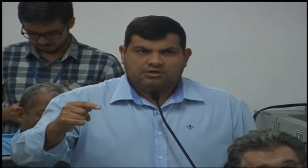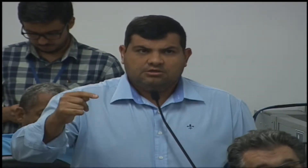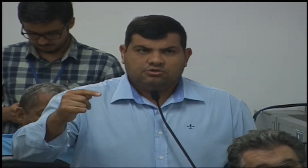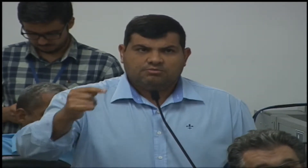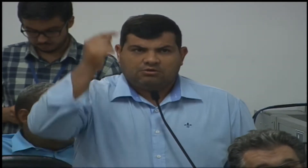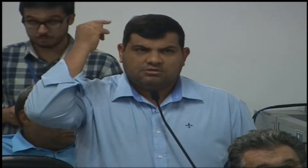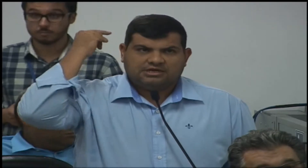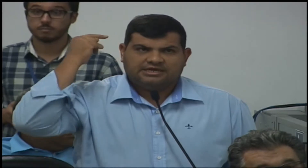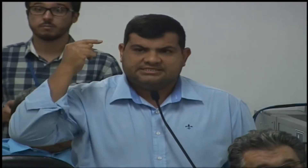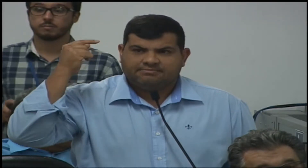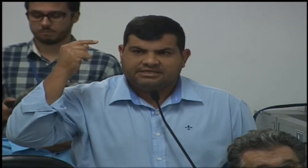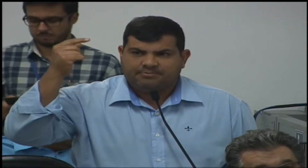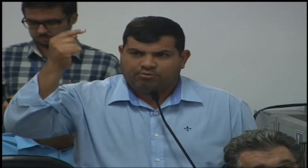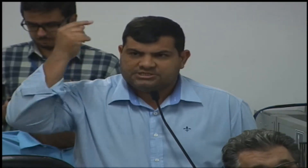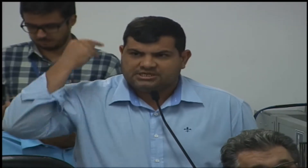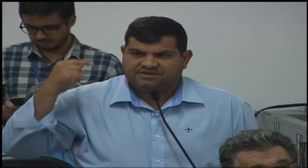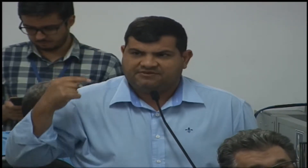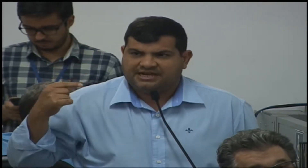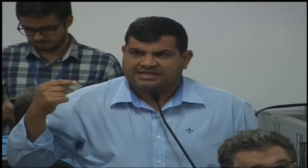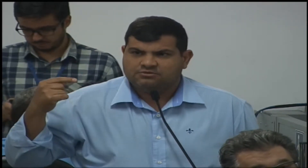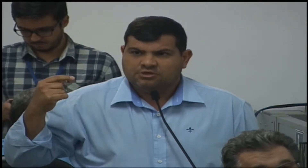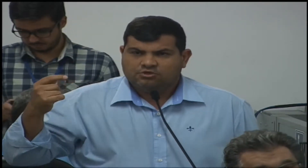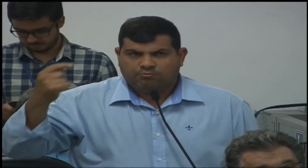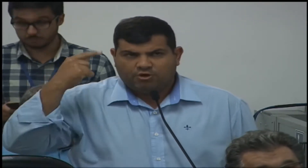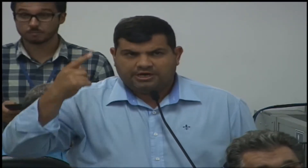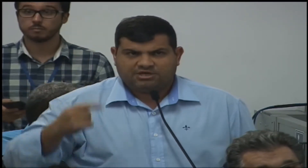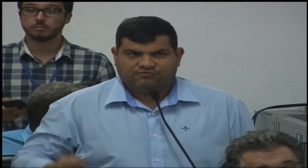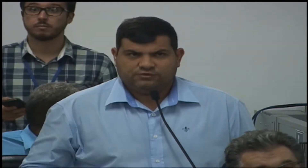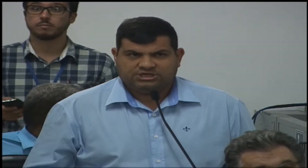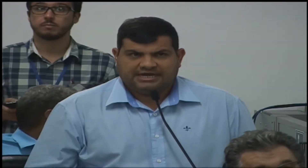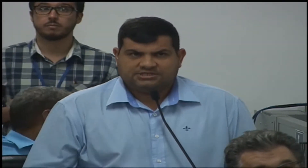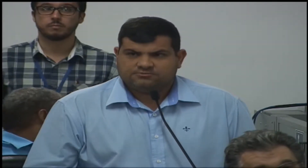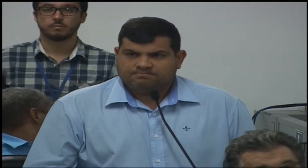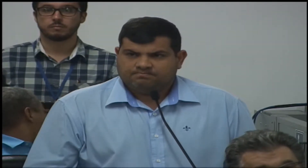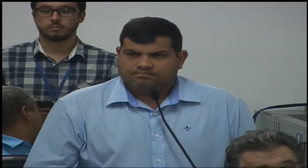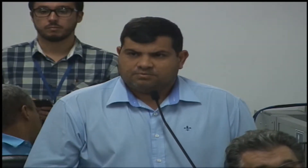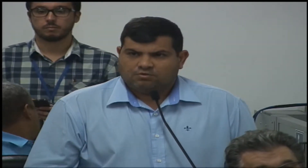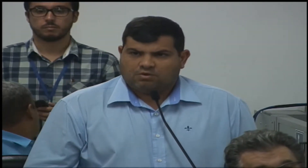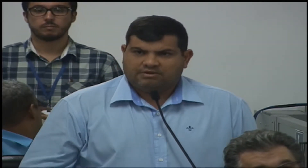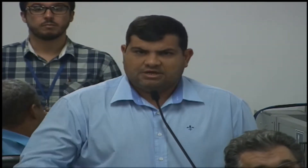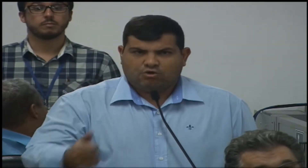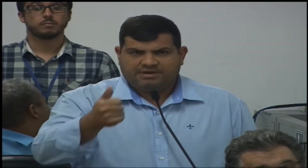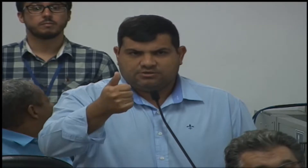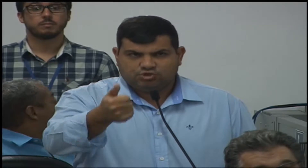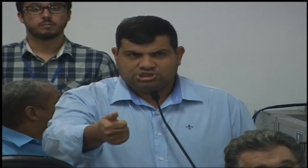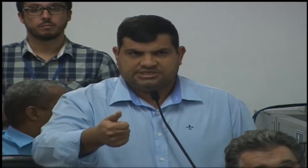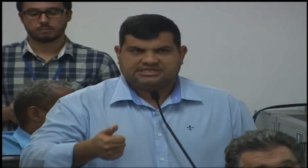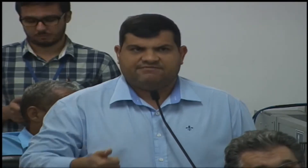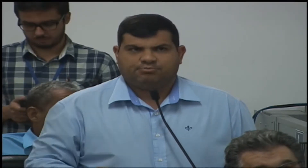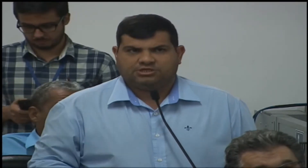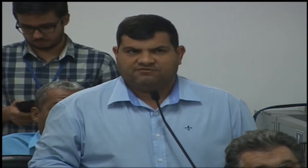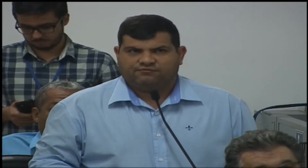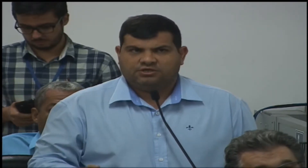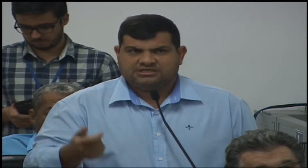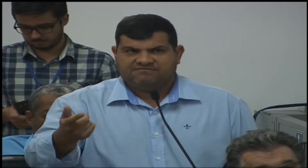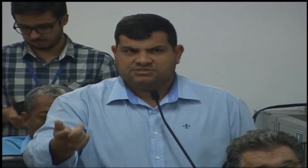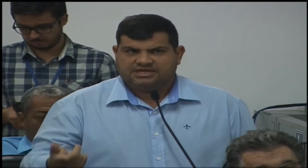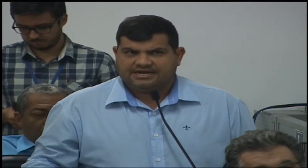meu pai, que o homem não é obrigado a prometer. Mas depois que promete, mas nem que ele soe sangue, ele é obrigado a